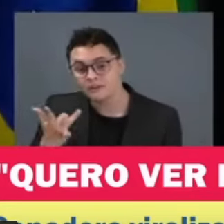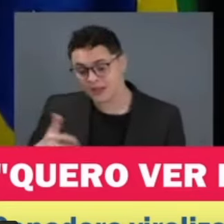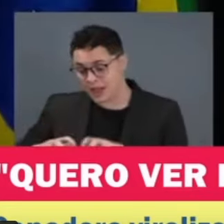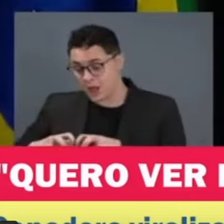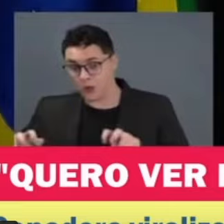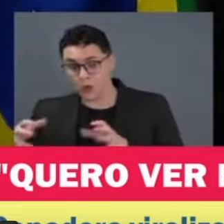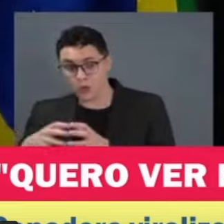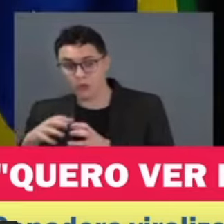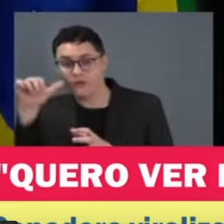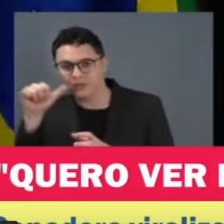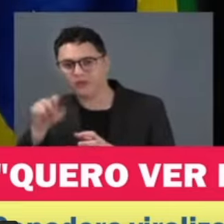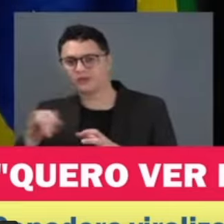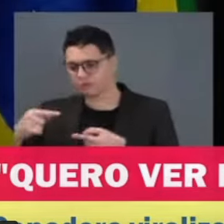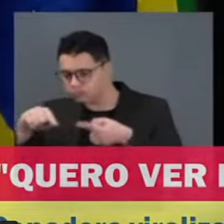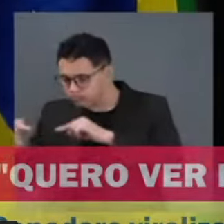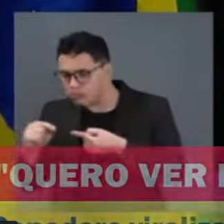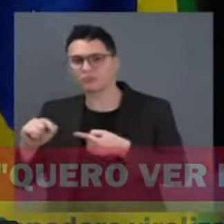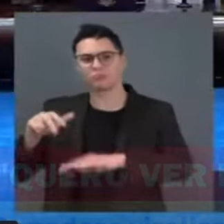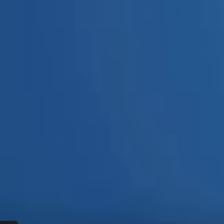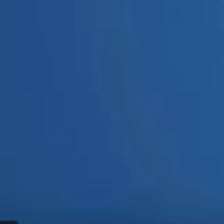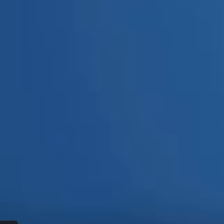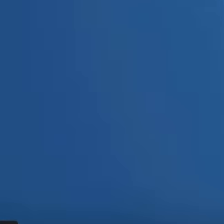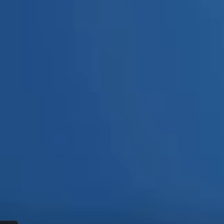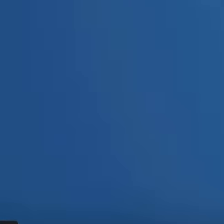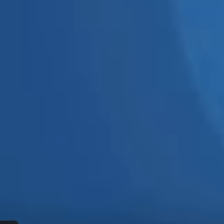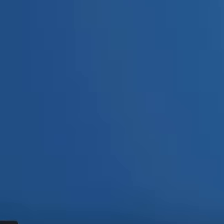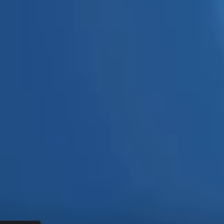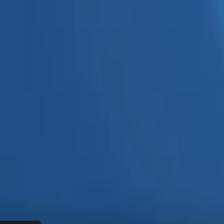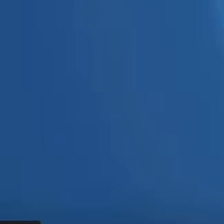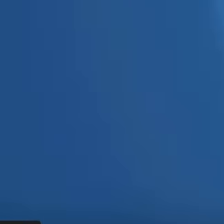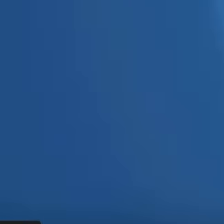bancada feminina vai se manifestar em peso sobre o assunto. Muito obrigada.